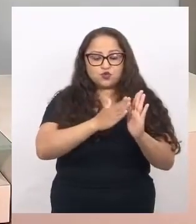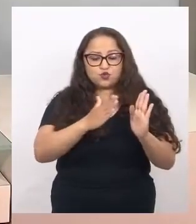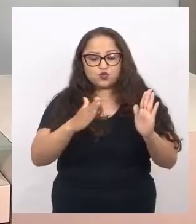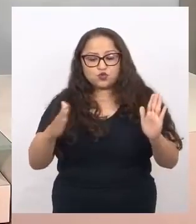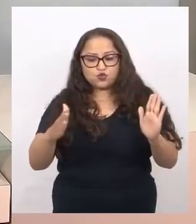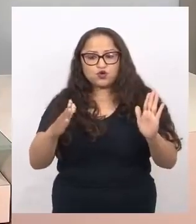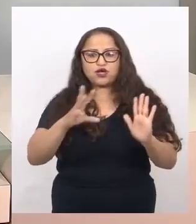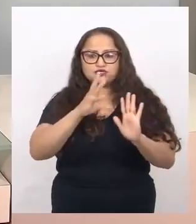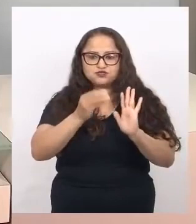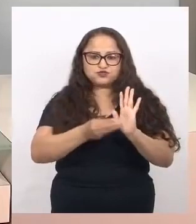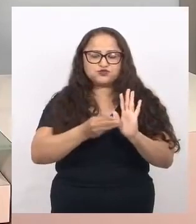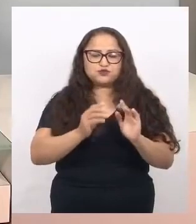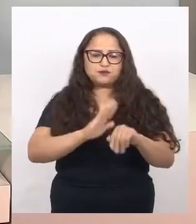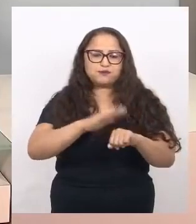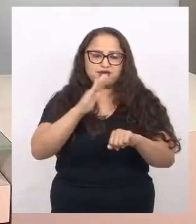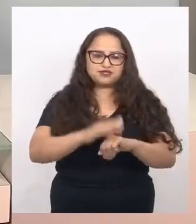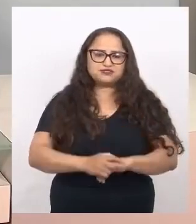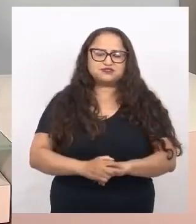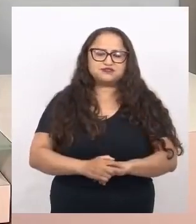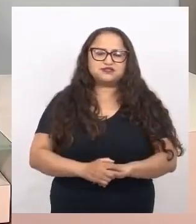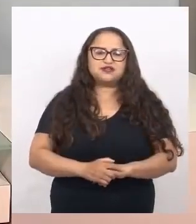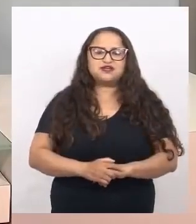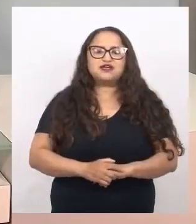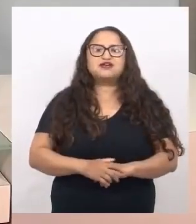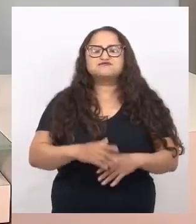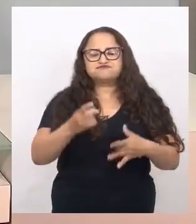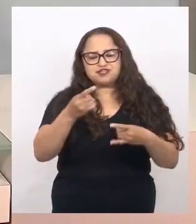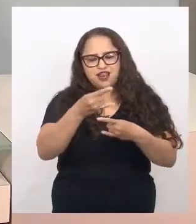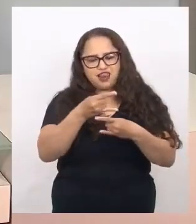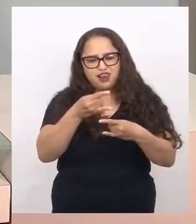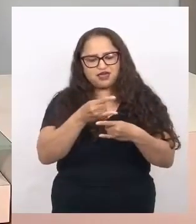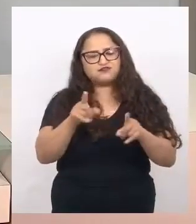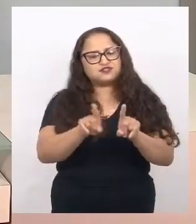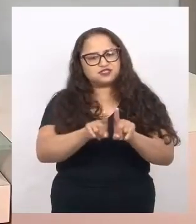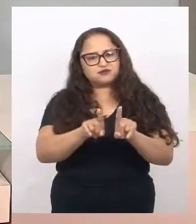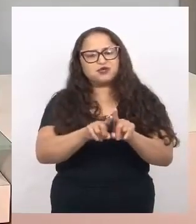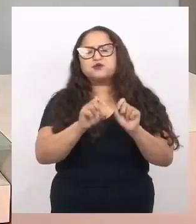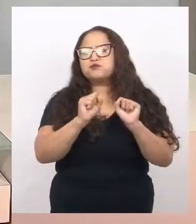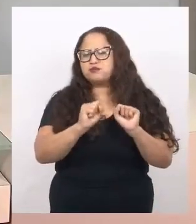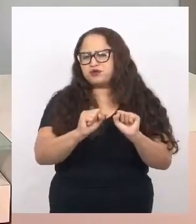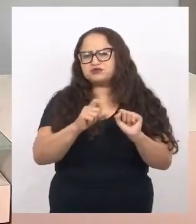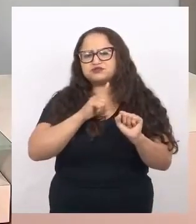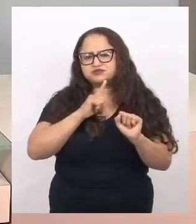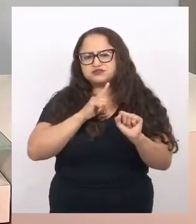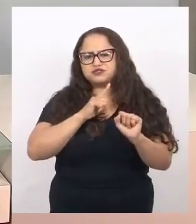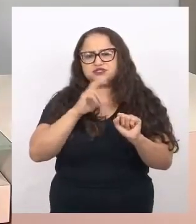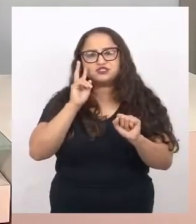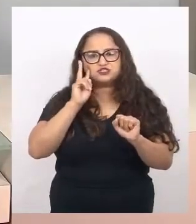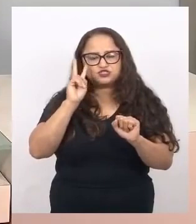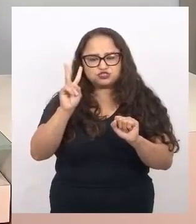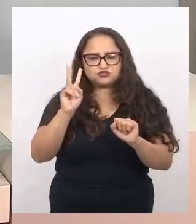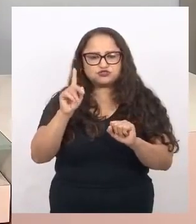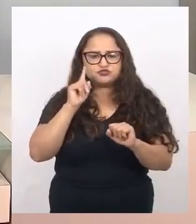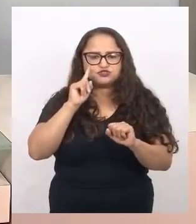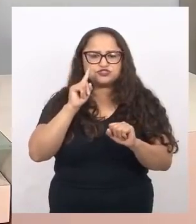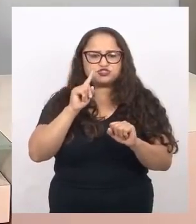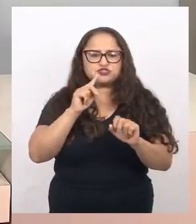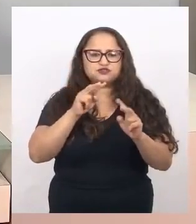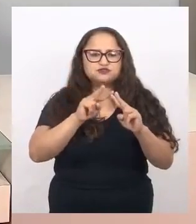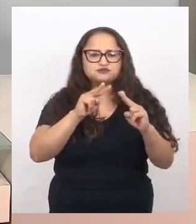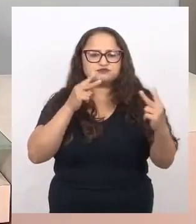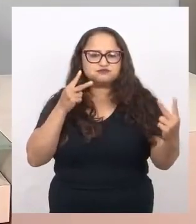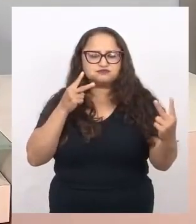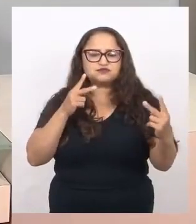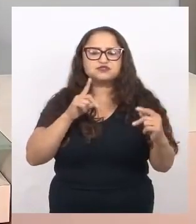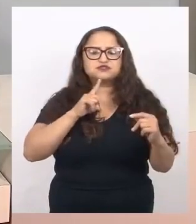mais. Essa live ficará disponível para quem quiser assistir depois. E no dia 29 a gente vai ter o plantão de dúvidas. Algumas pessoas